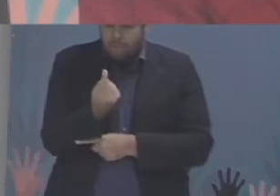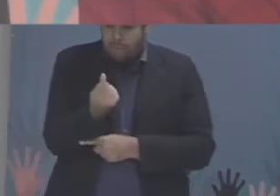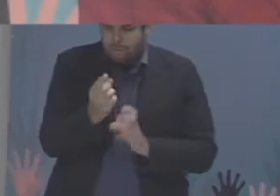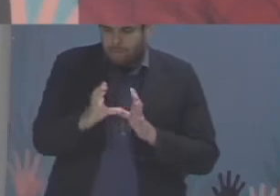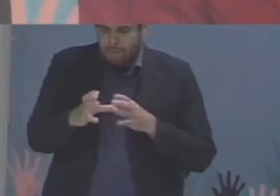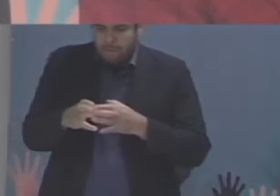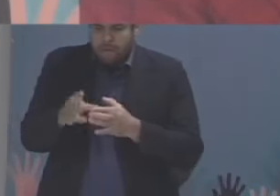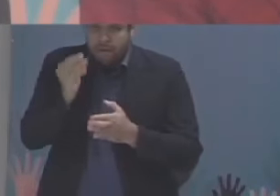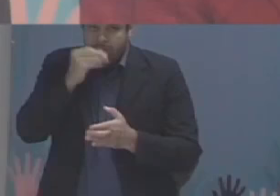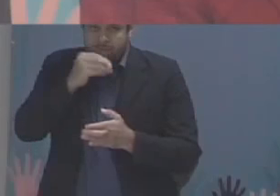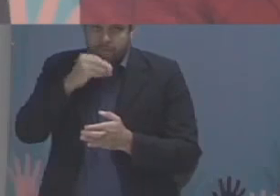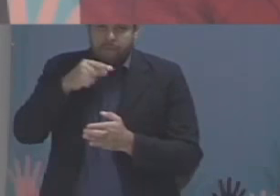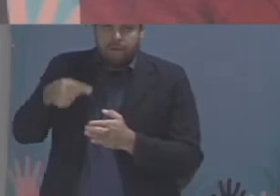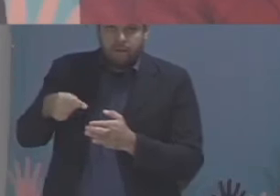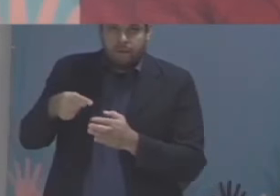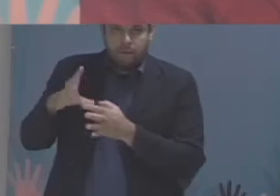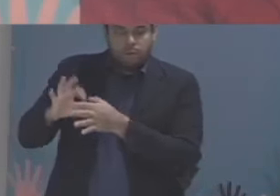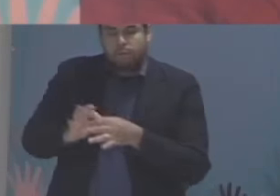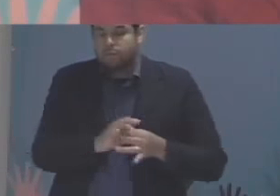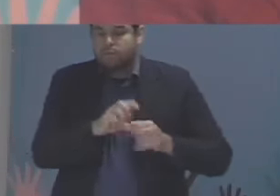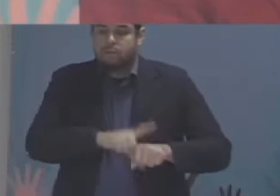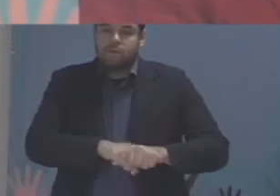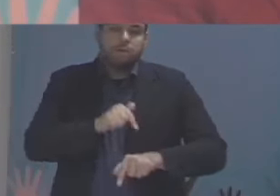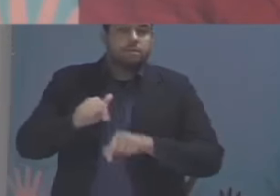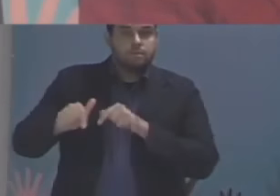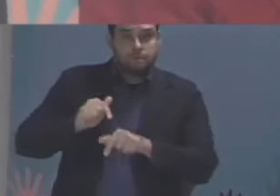e a fragilização em contexto de trabalho.